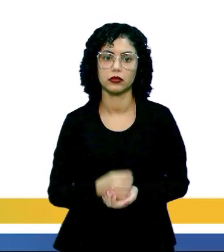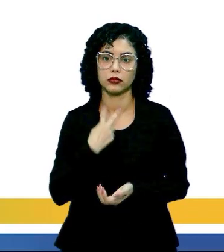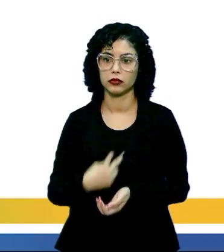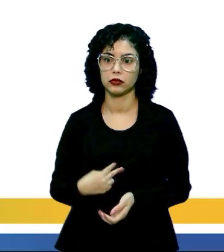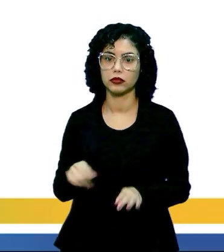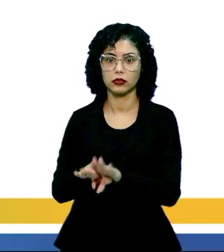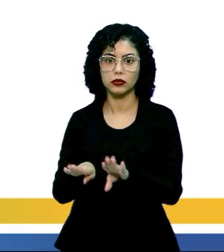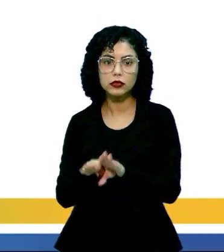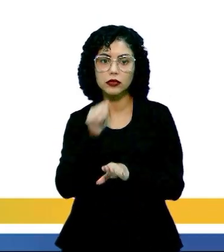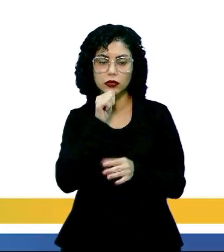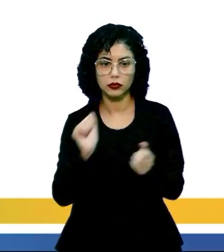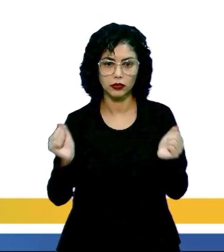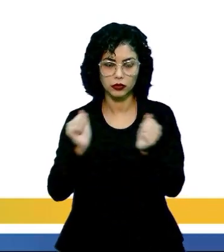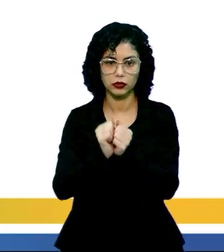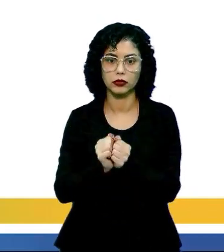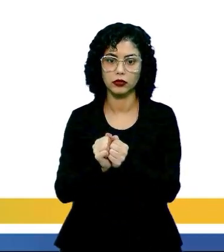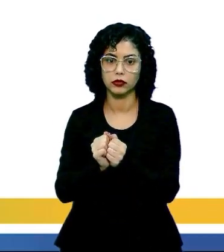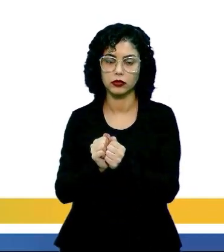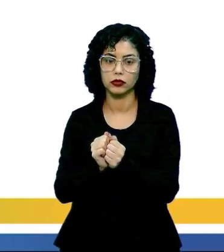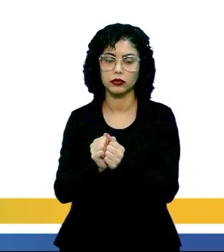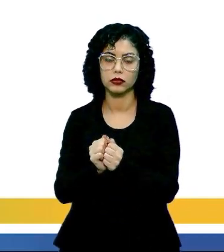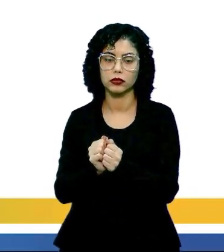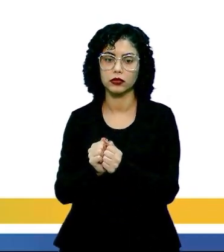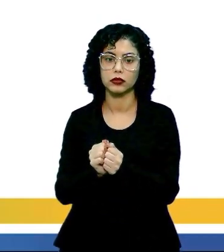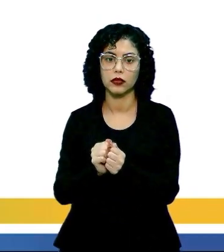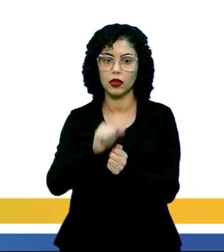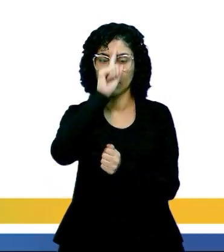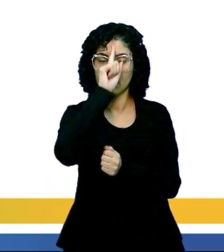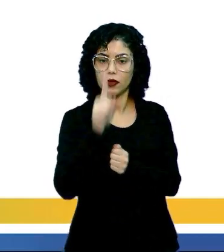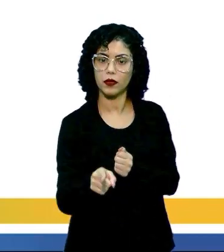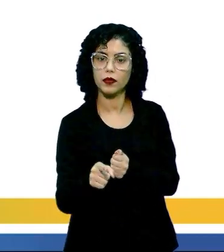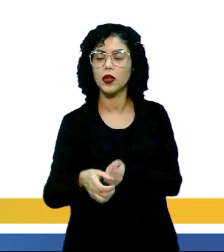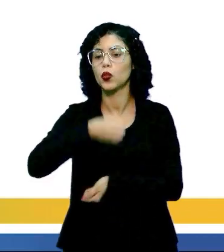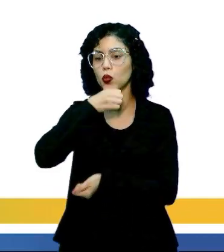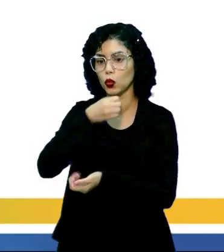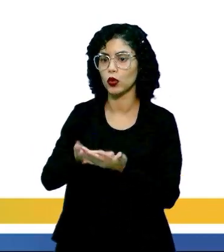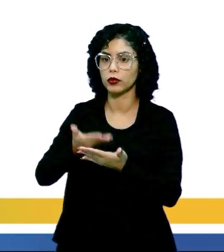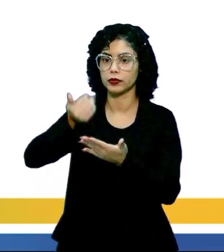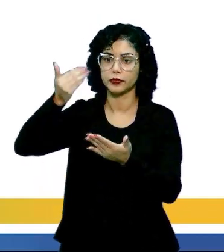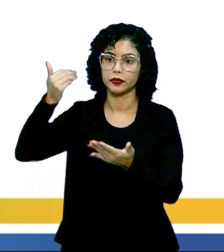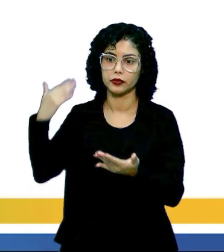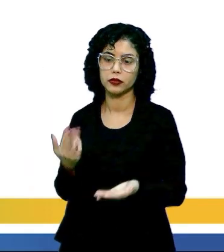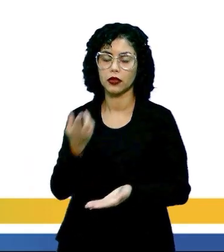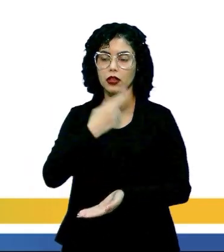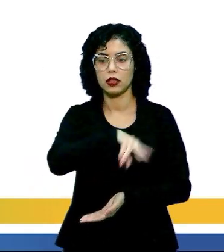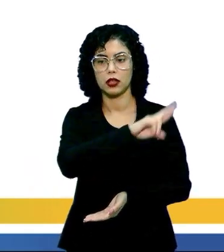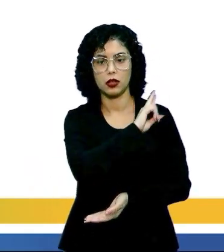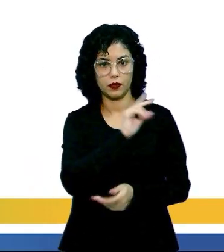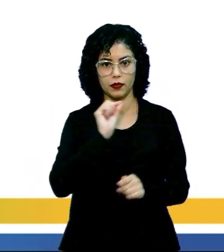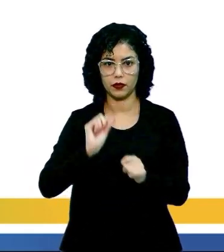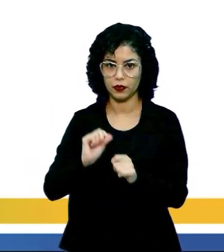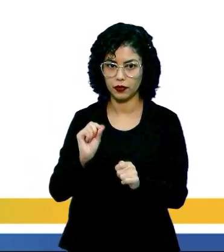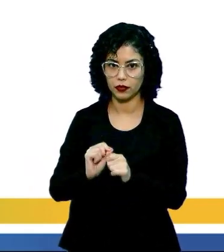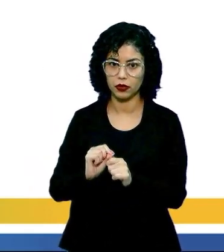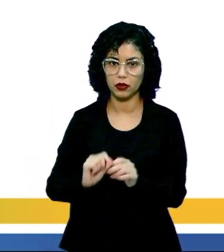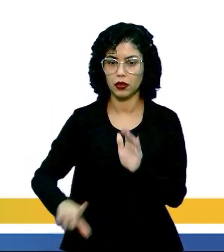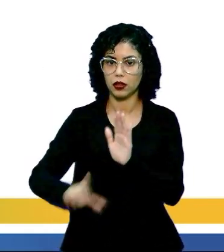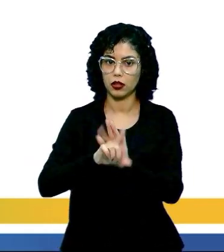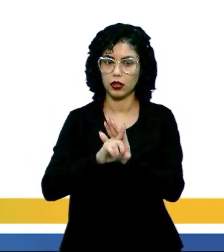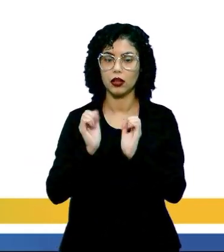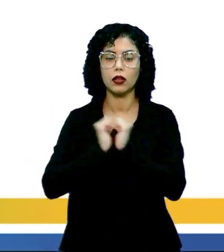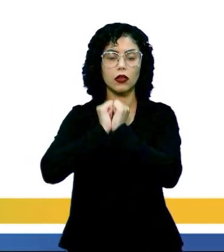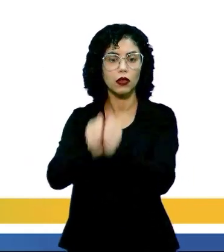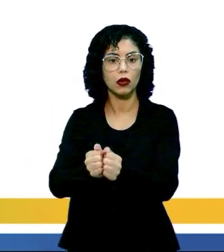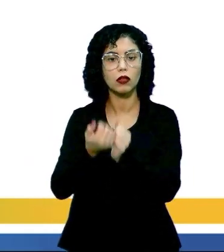era composto por anciões, né, por patrícios mais velhos, que eram responsáveis por fazer as leis junto